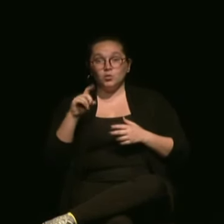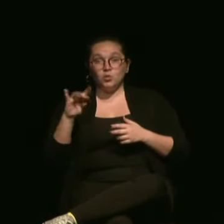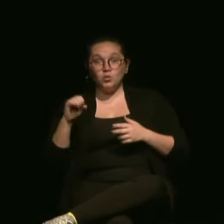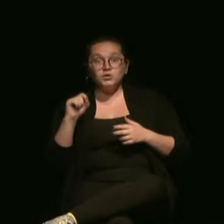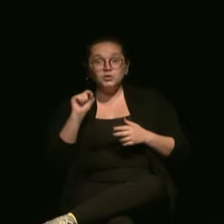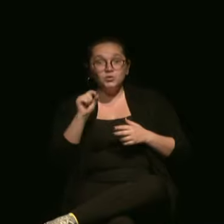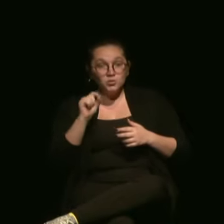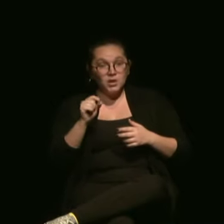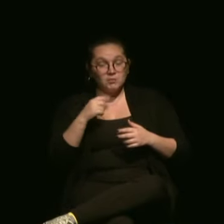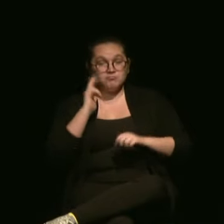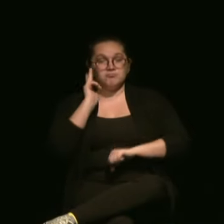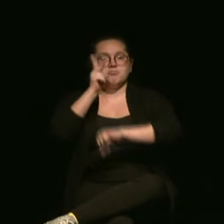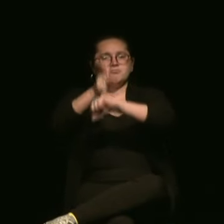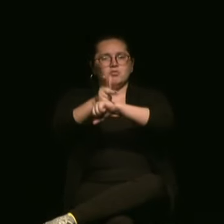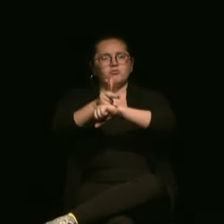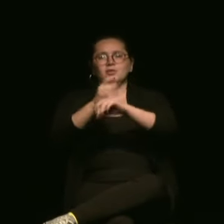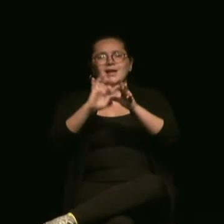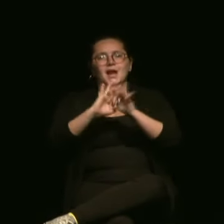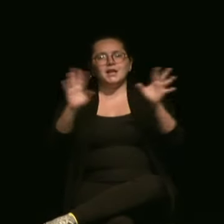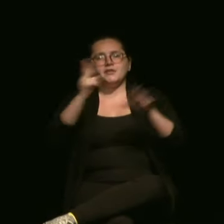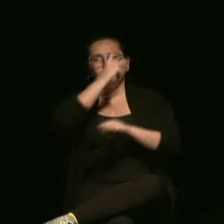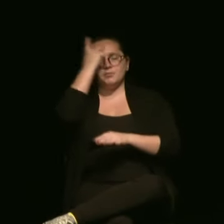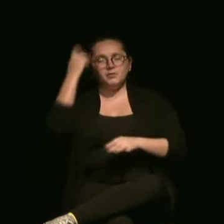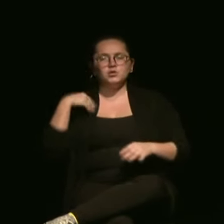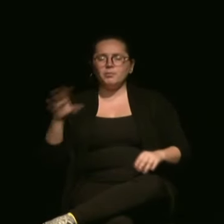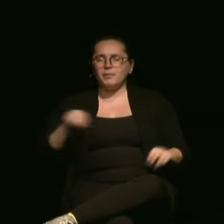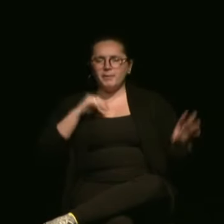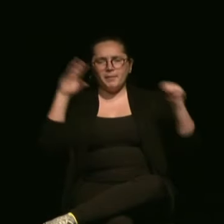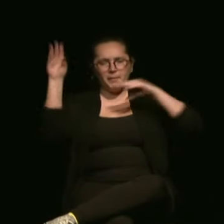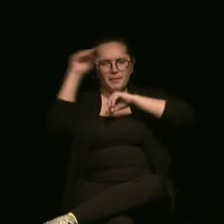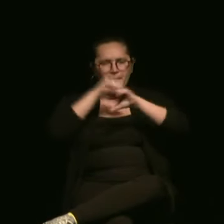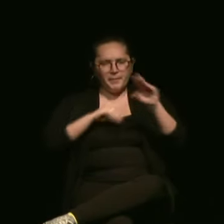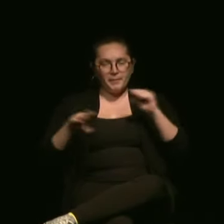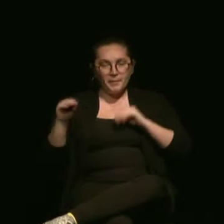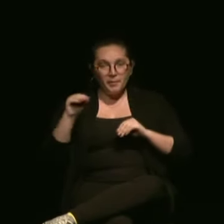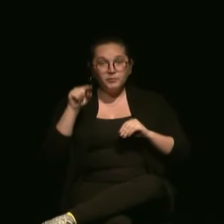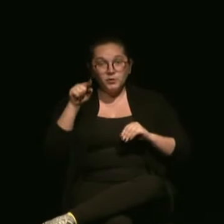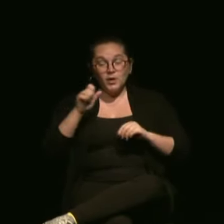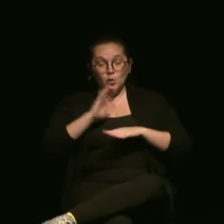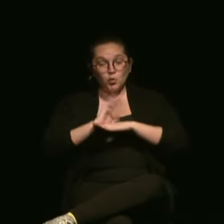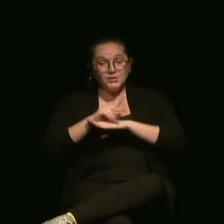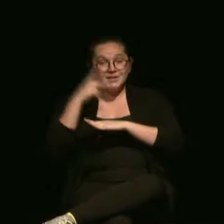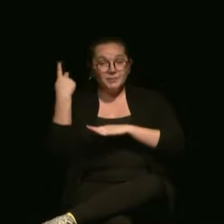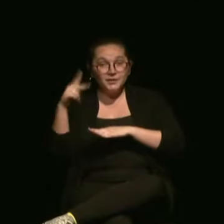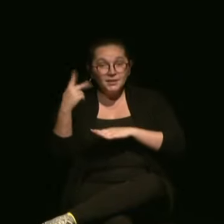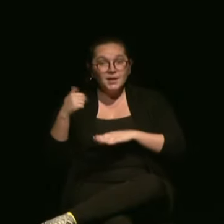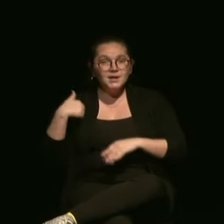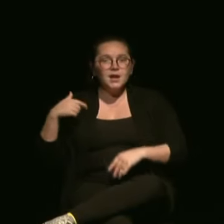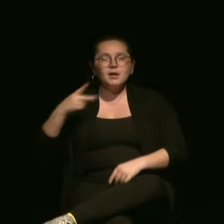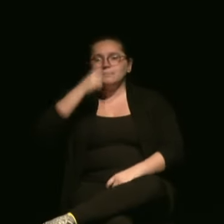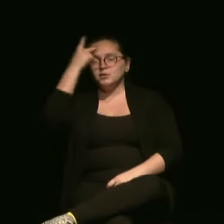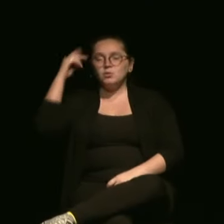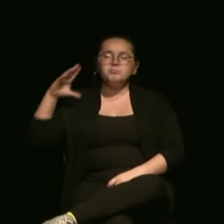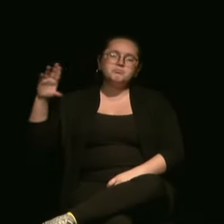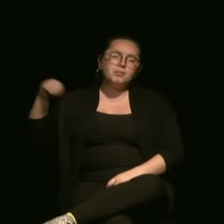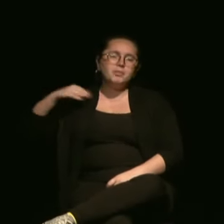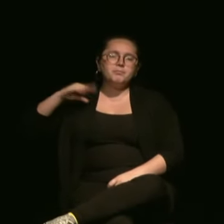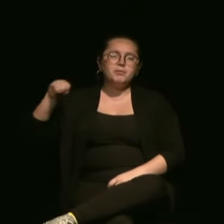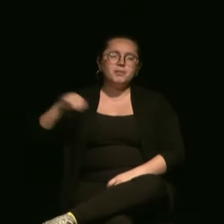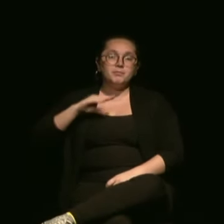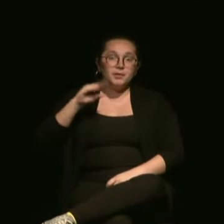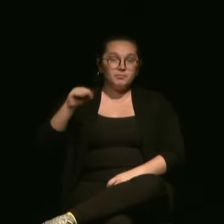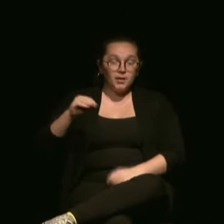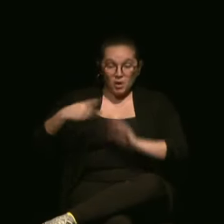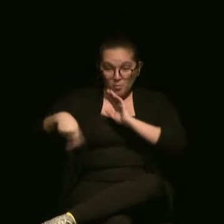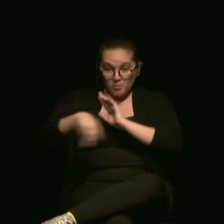povo e deixou que falassem. Então, o cinema oral do Coutinho, o cinema da palavra falada, e da palavra falada por um determinado